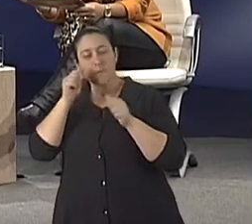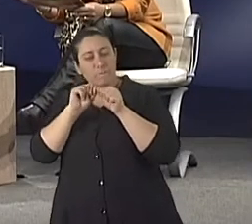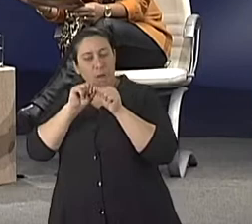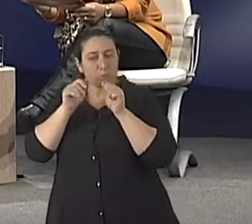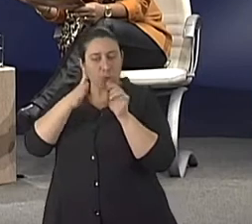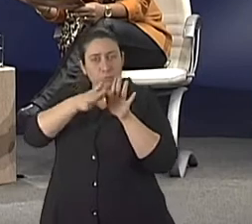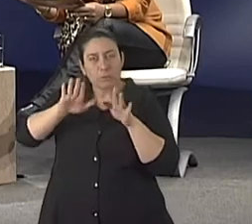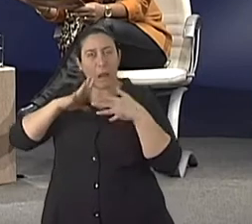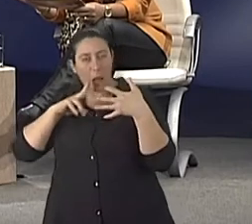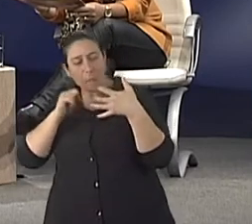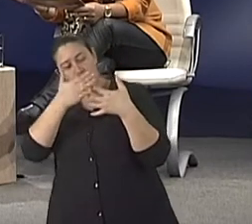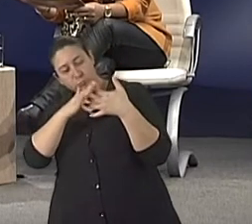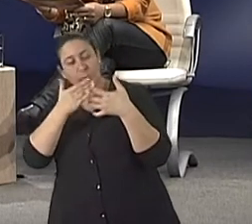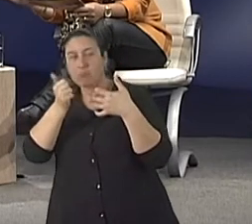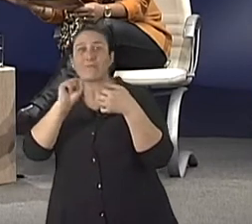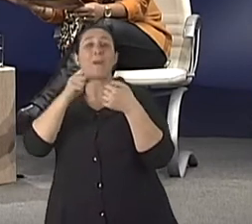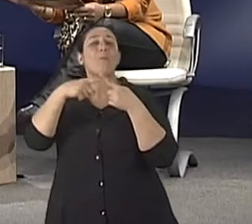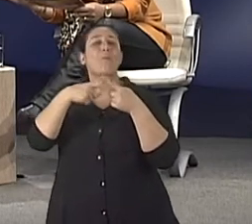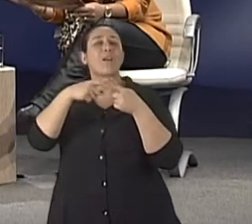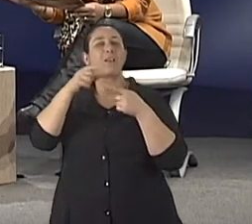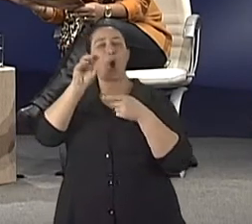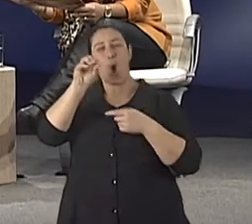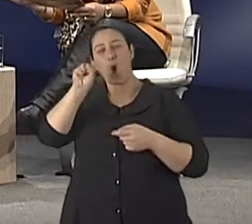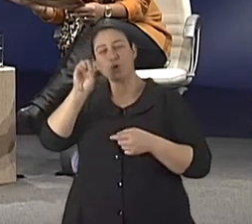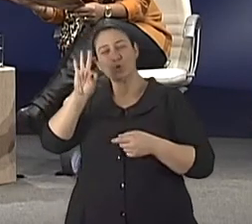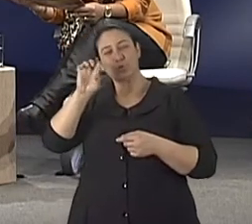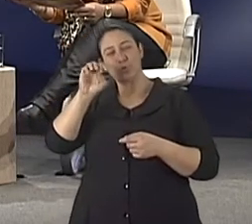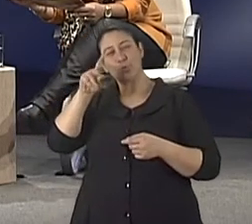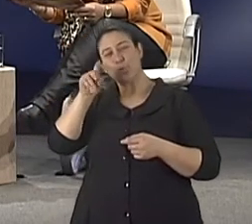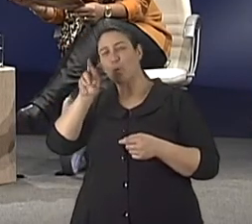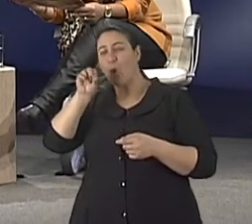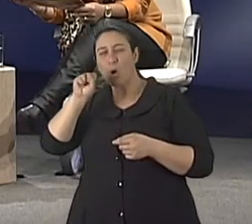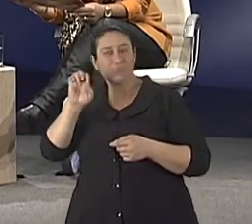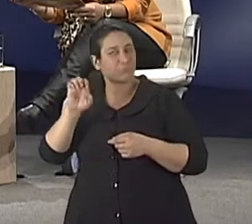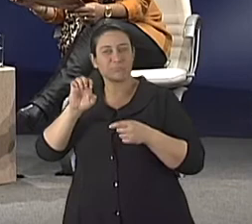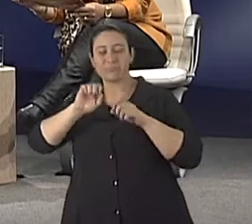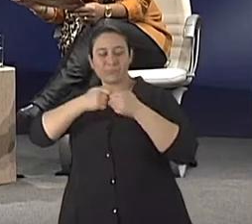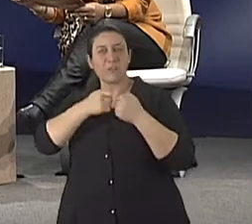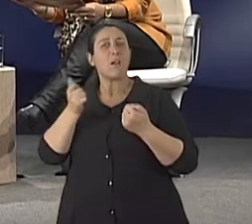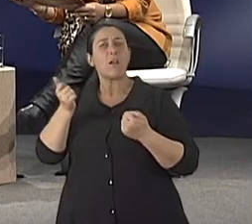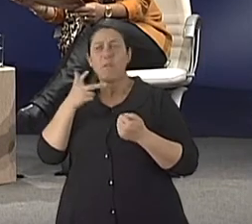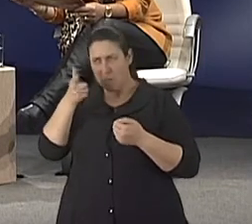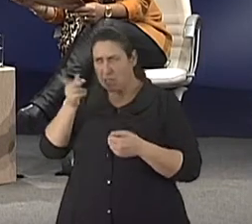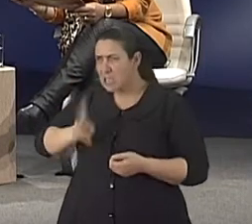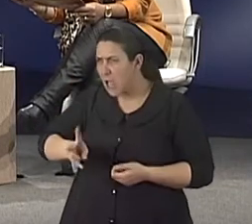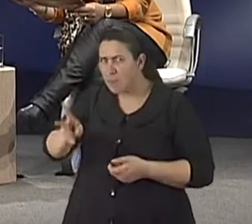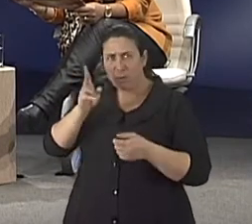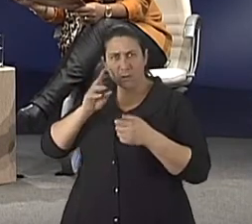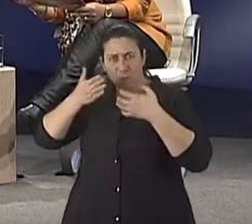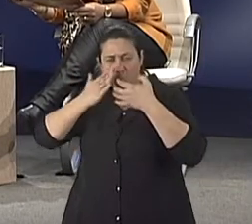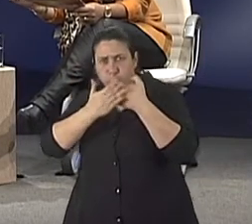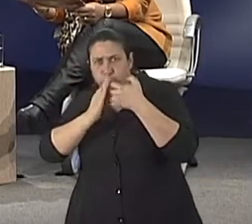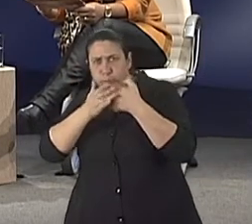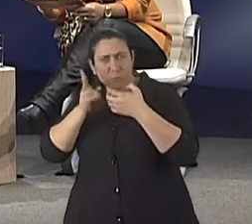fixou exatamente e refaz sempre pra sempre cimento fica lá pra sempre né isso não é retirado ele fica uma estrutura